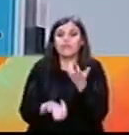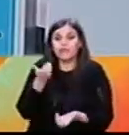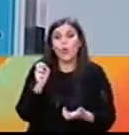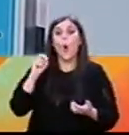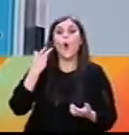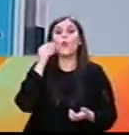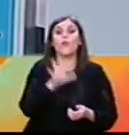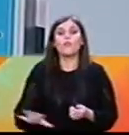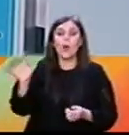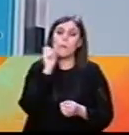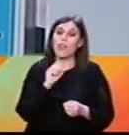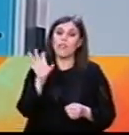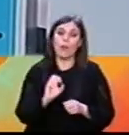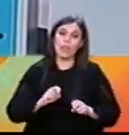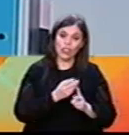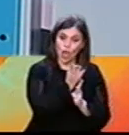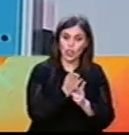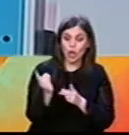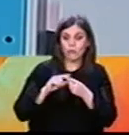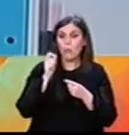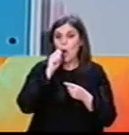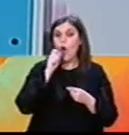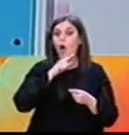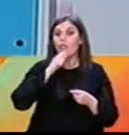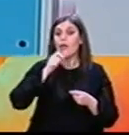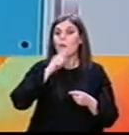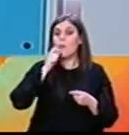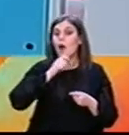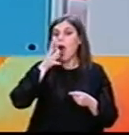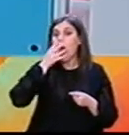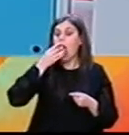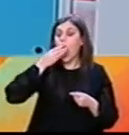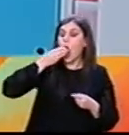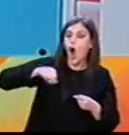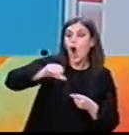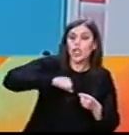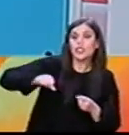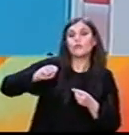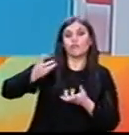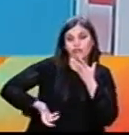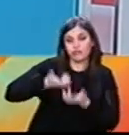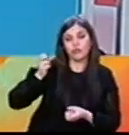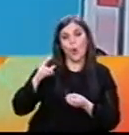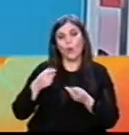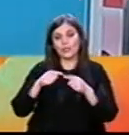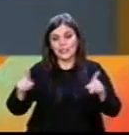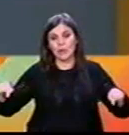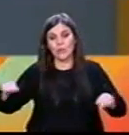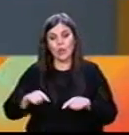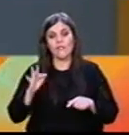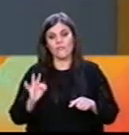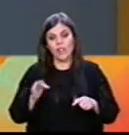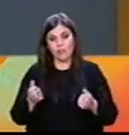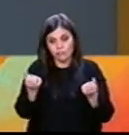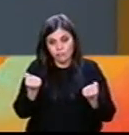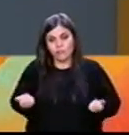forno? Podemos fazê-los das duas formas. Podemos fritá-los em óleo, como fritamos os outros rissóis, sim, ou então podemos colocá-los num tabuleiro próprio para ir ao forno. Aí,